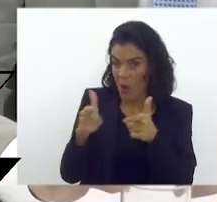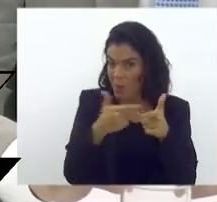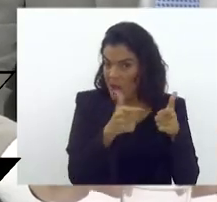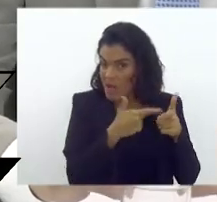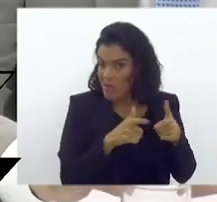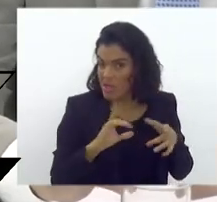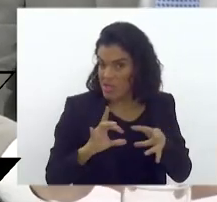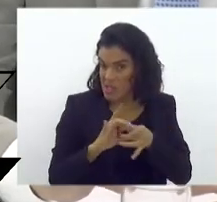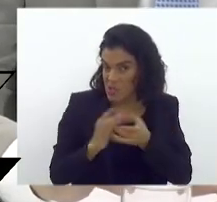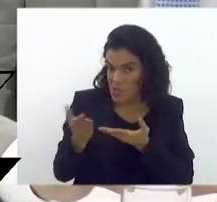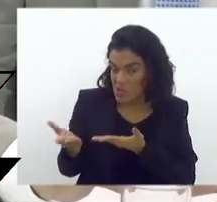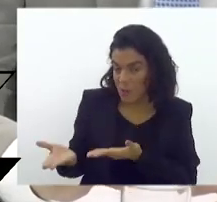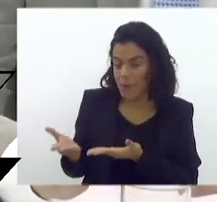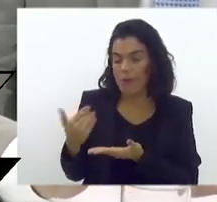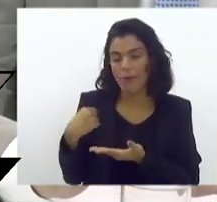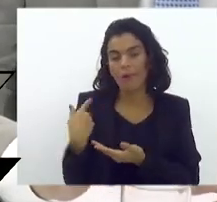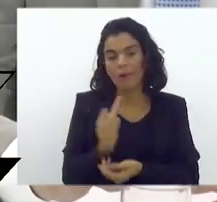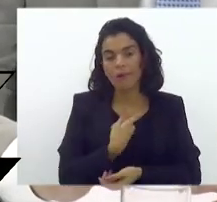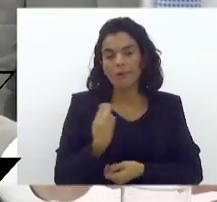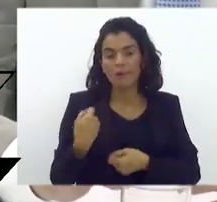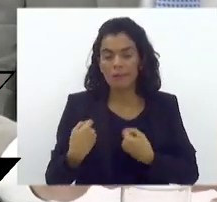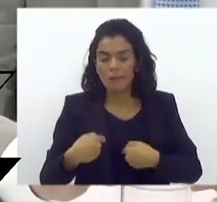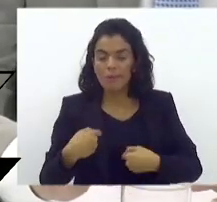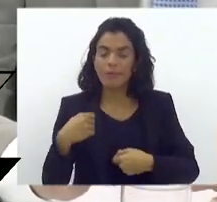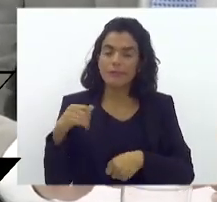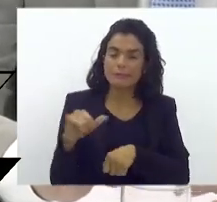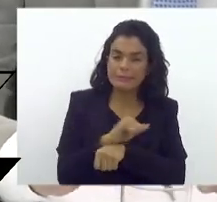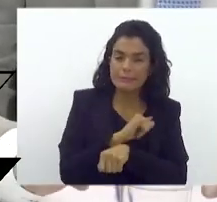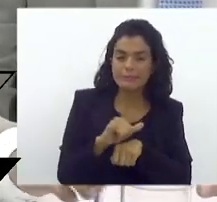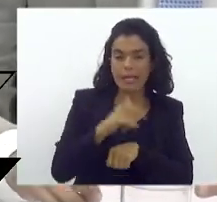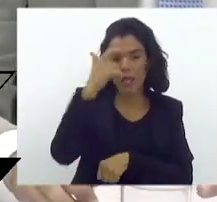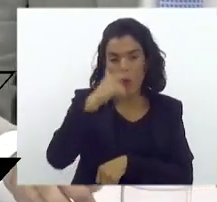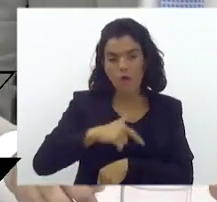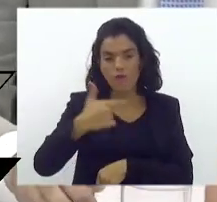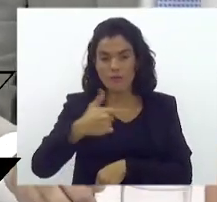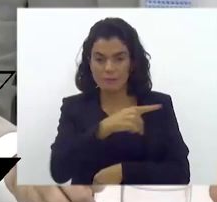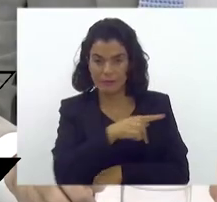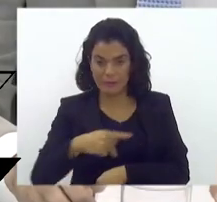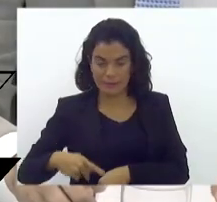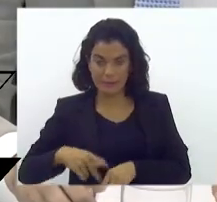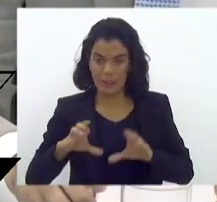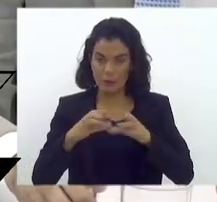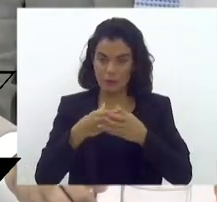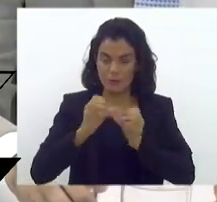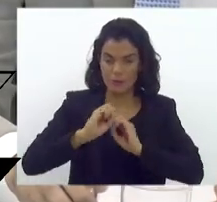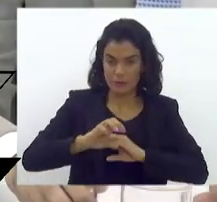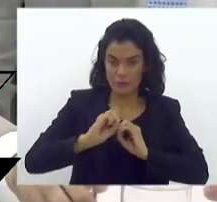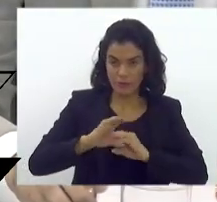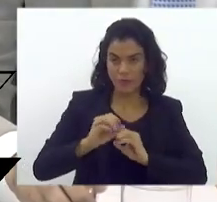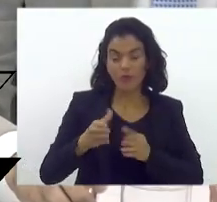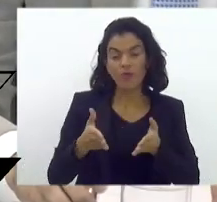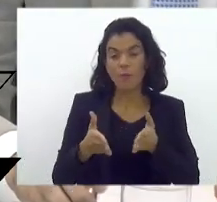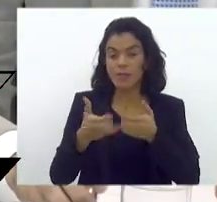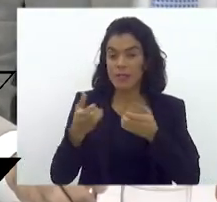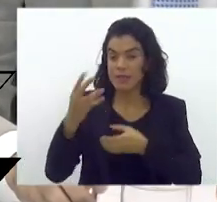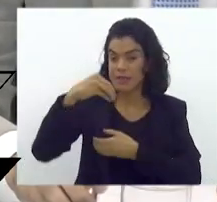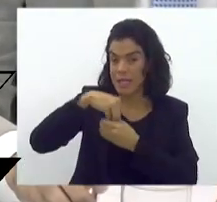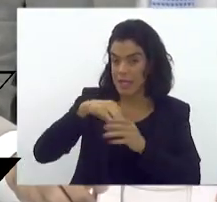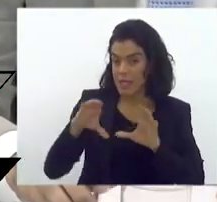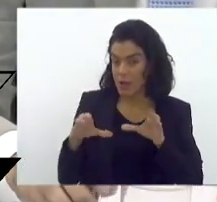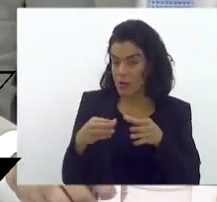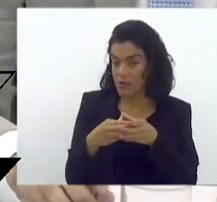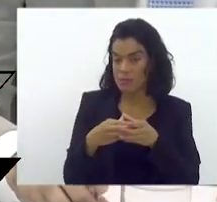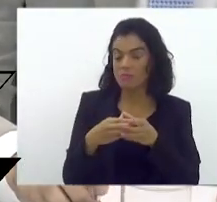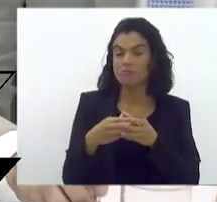isso? Então, a gente precisa, e aí, enquanto vice-presidente da Comissão de Educação, vou reforçar e vou pedir dentro da comissão que a gente traga